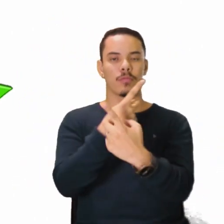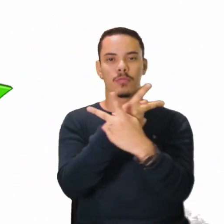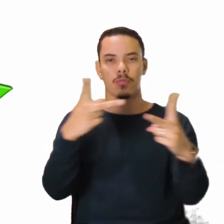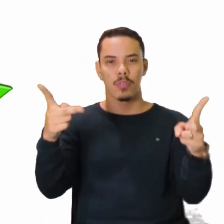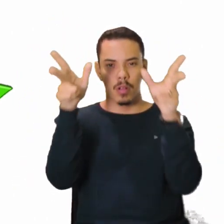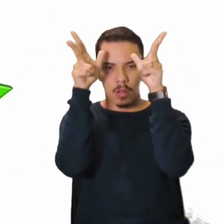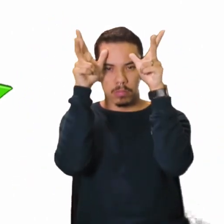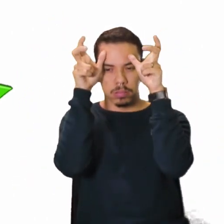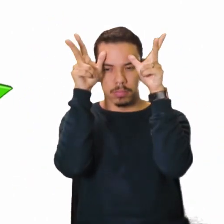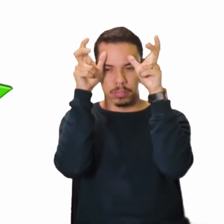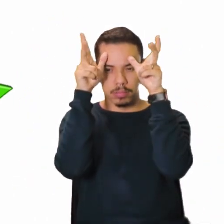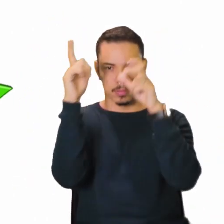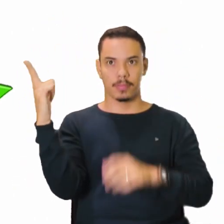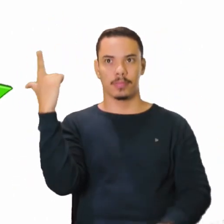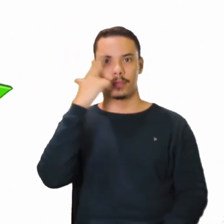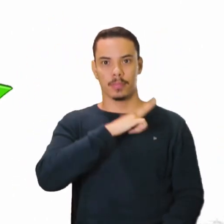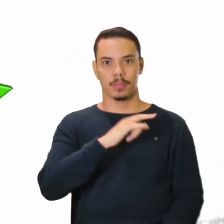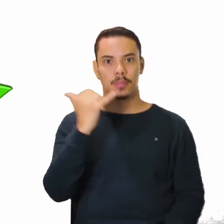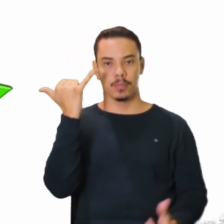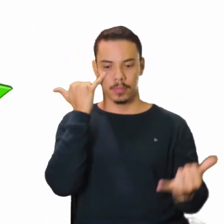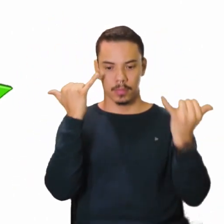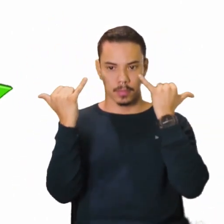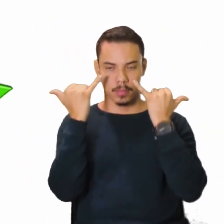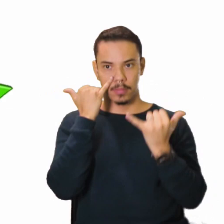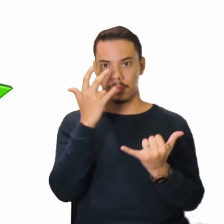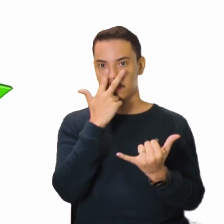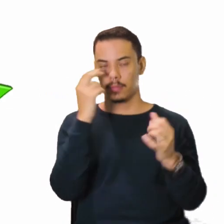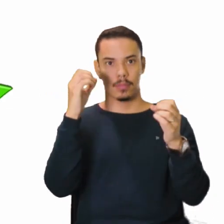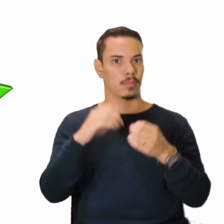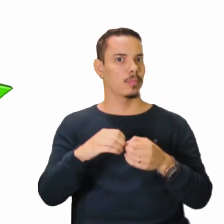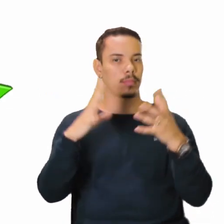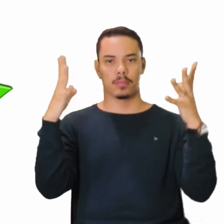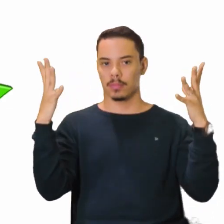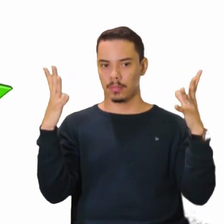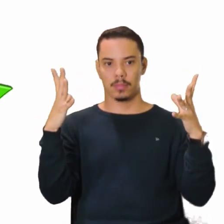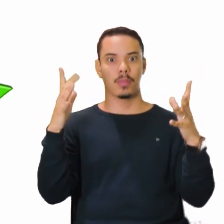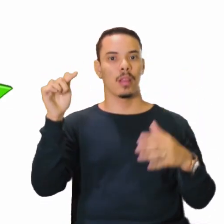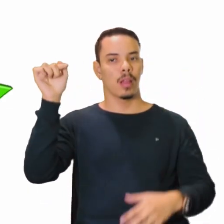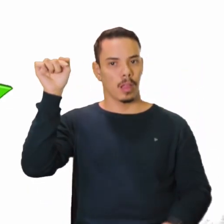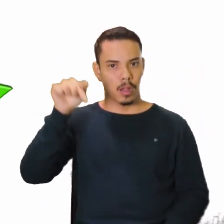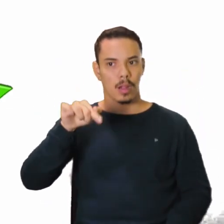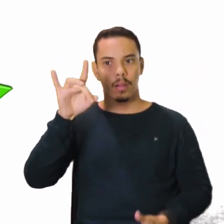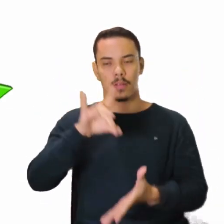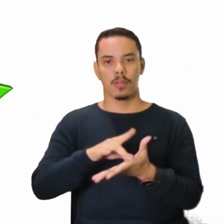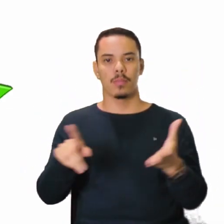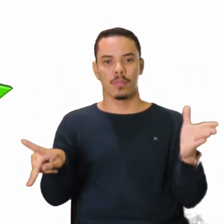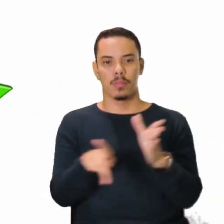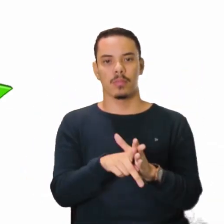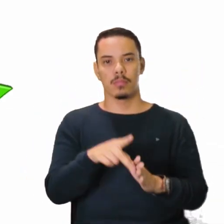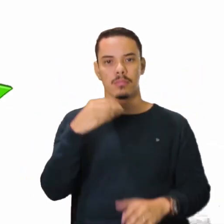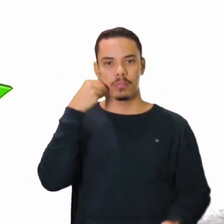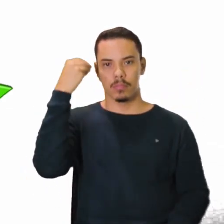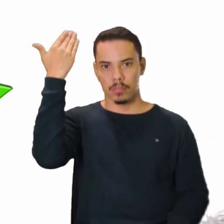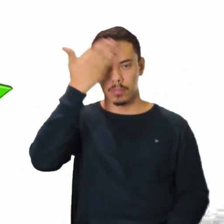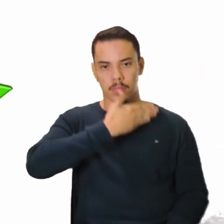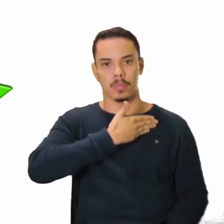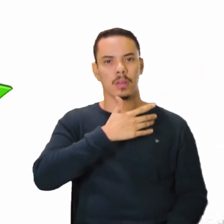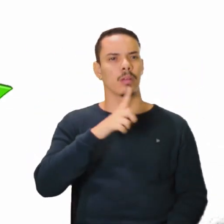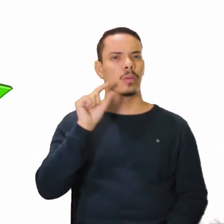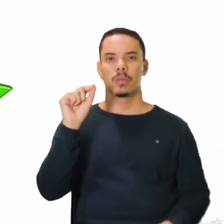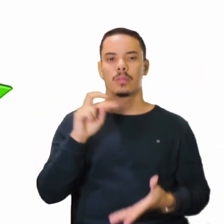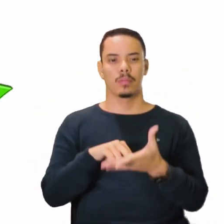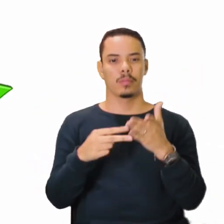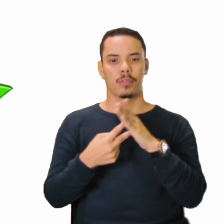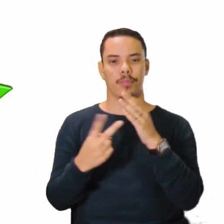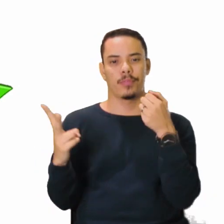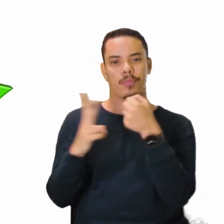captar a mensagem. Vamos lá, telepaticamente? Não, aqui é realmente prova dos 9. Bom, o que vem a ser